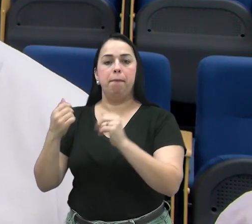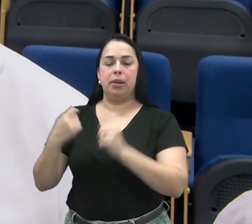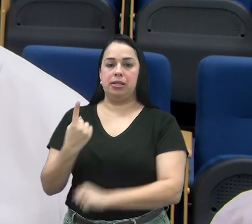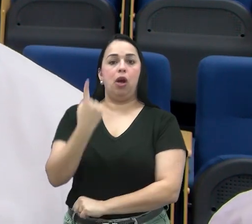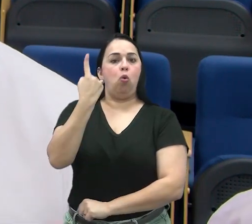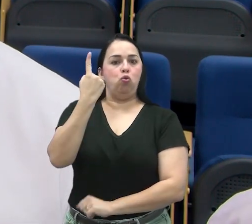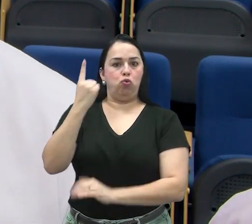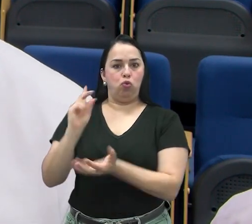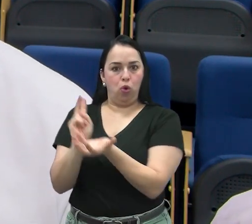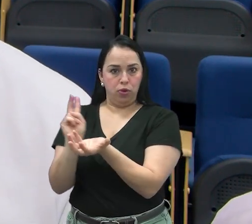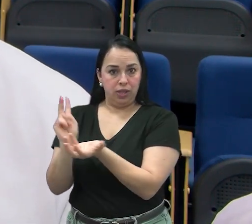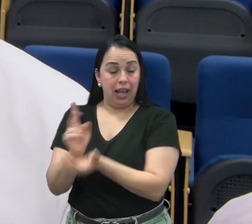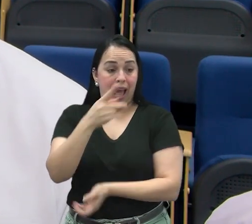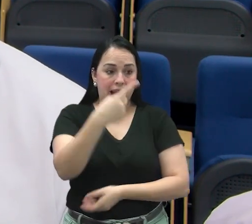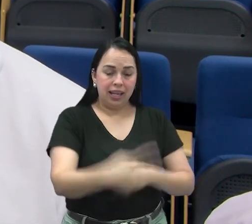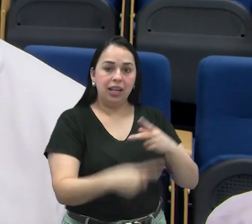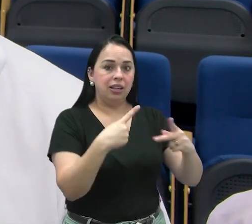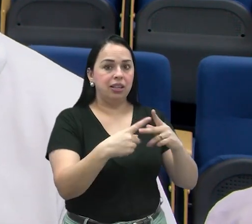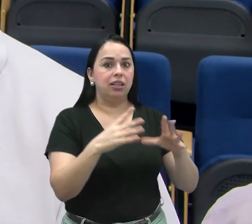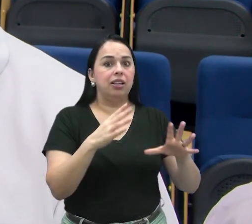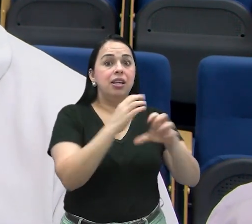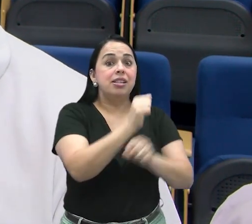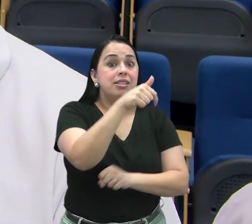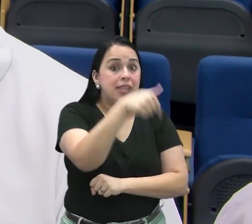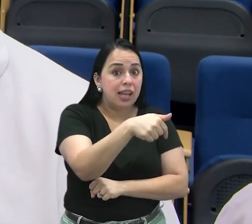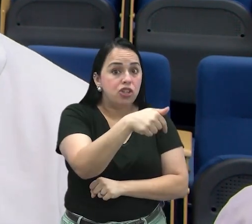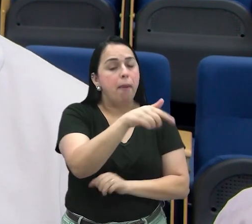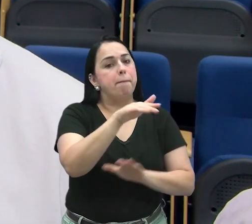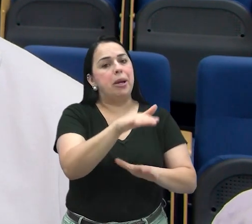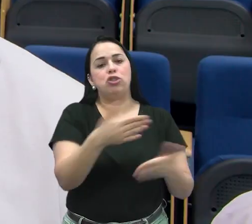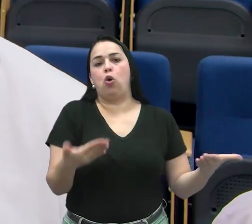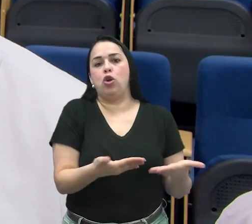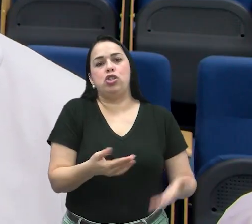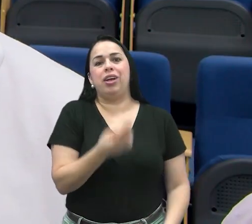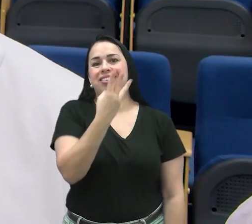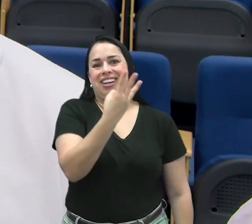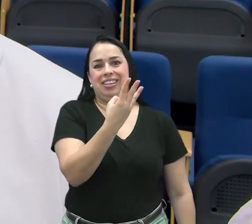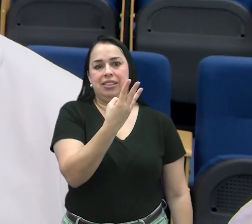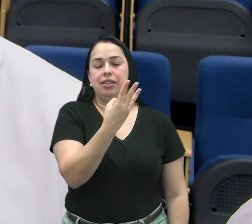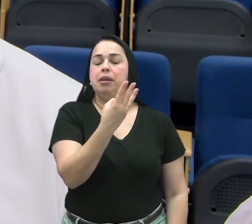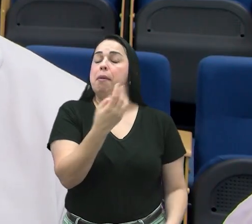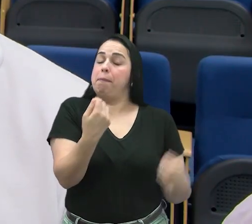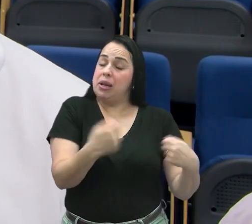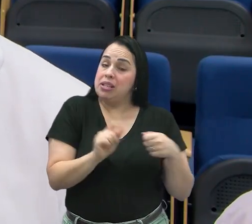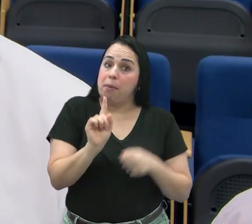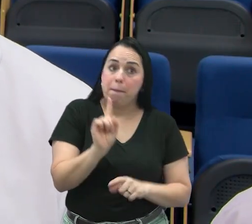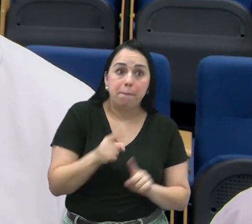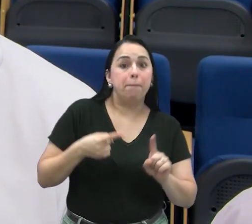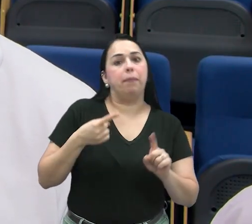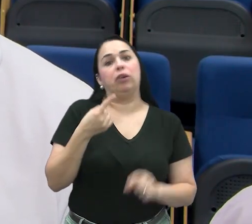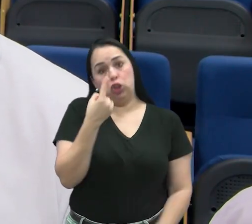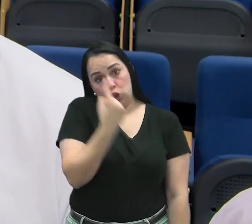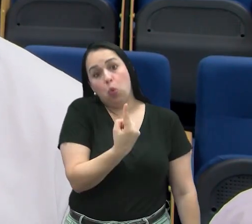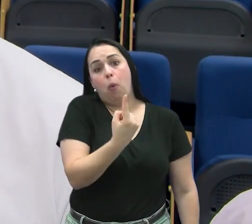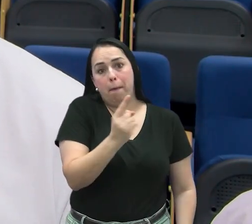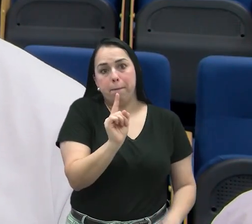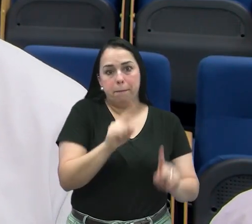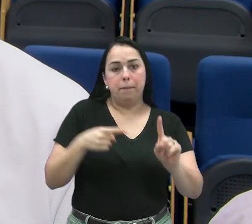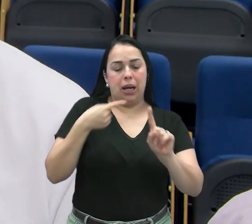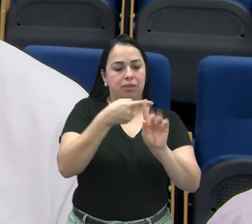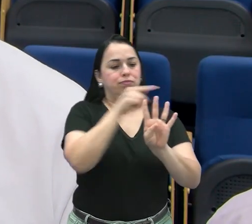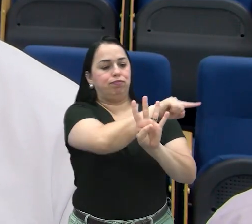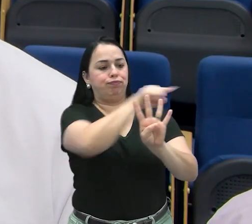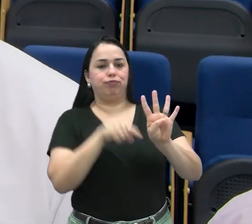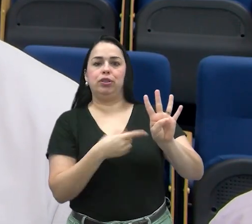José dos Campos com mais de 700 mil, deveriam ter 7, e hoje nós temos 3. Então nós entendemos que mais um conselho tutelar vai atender